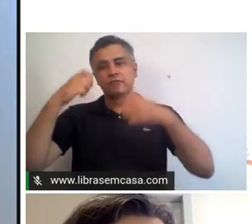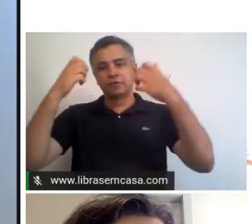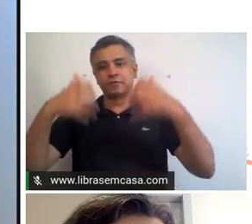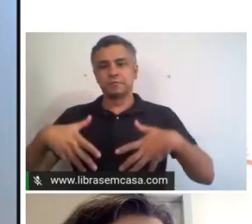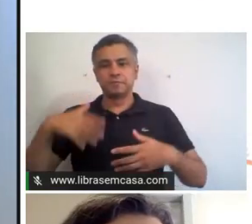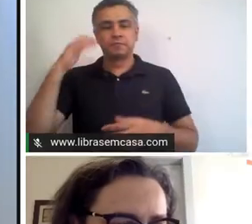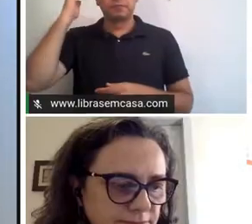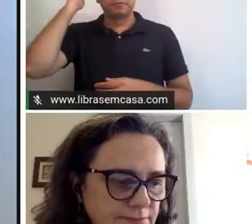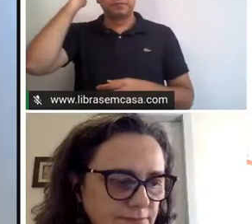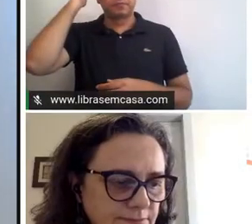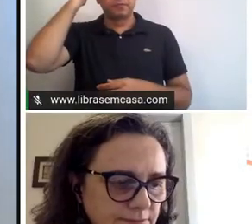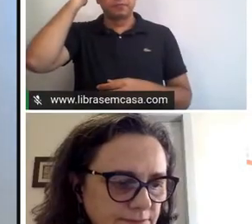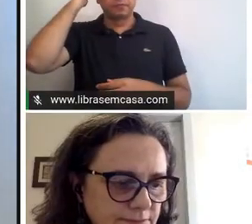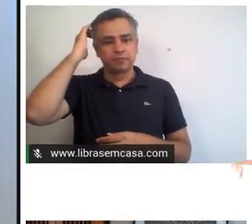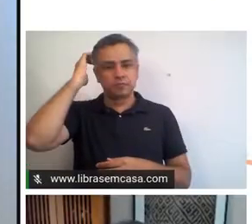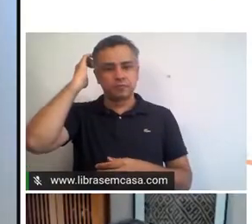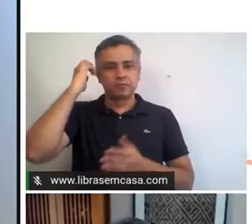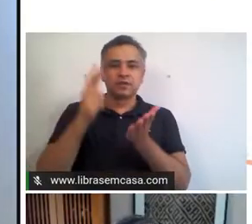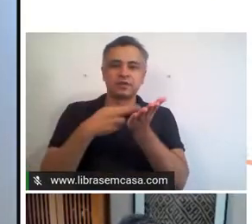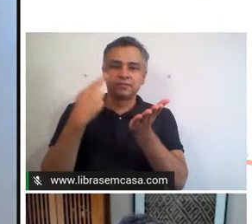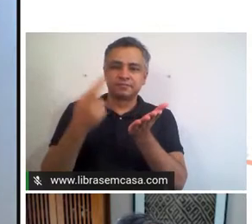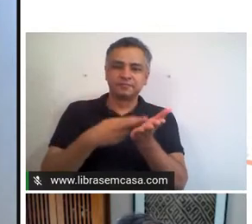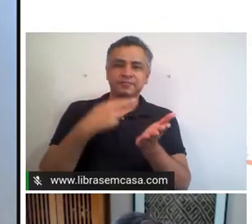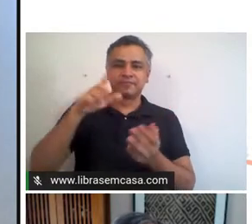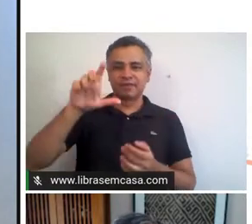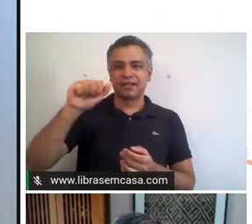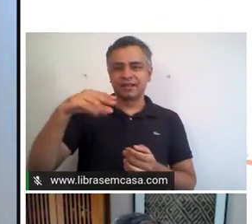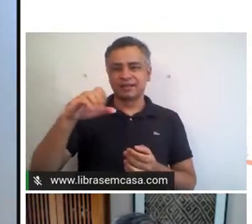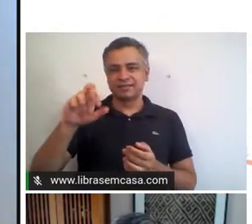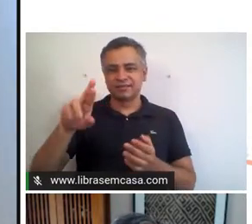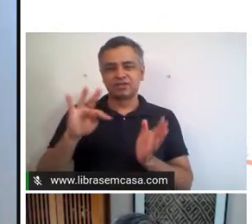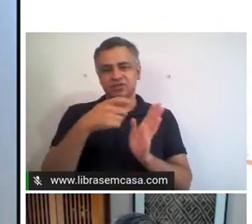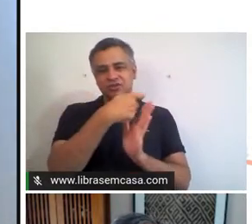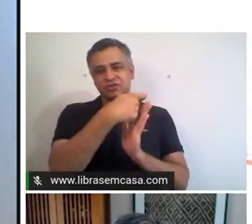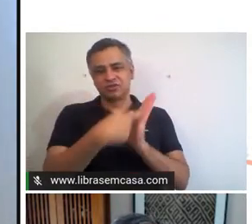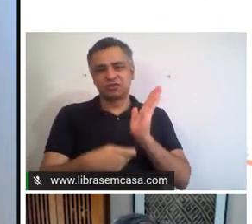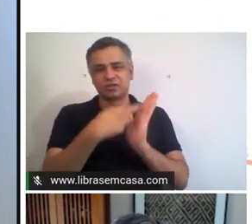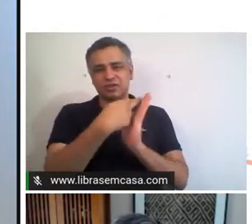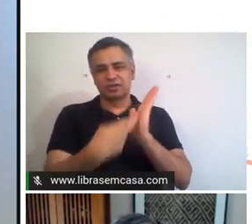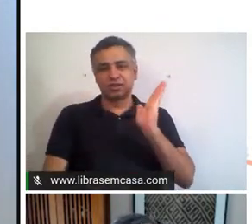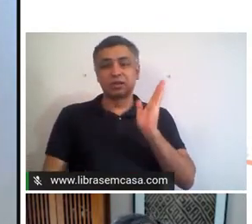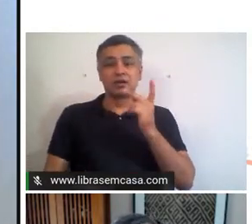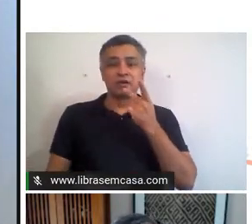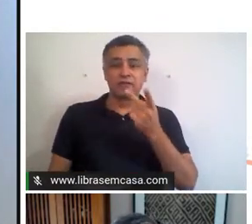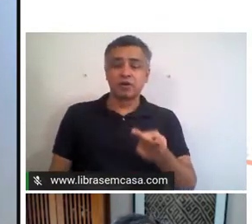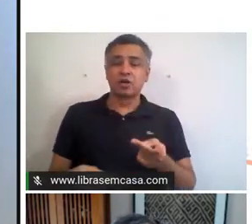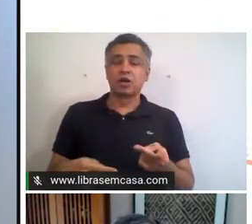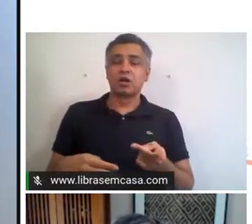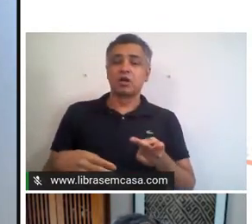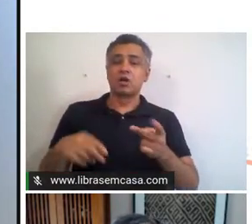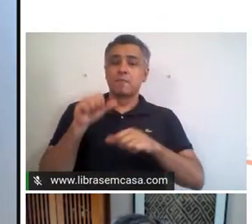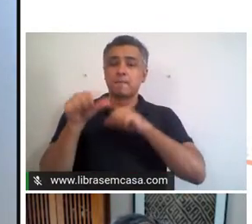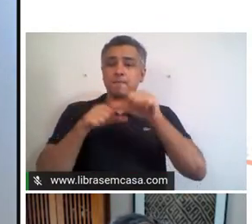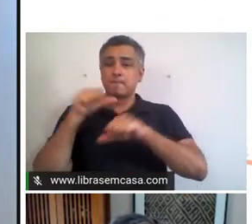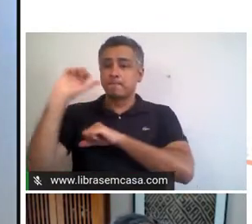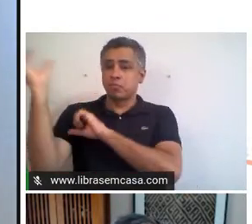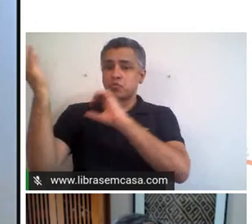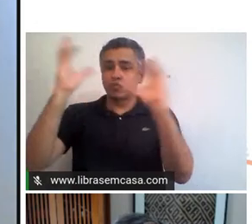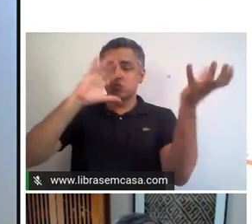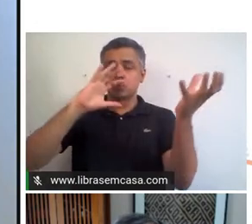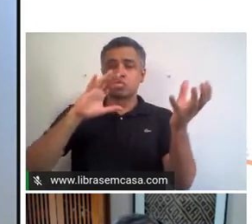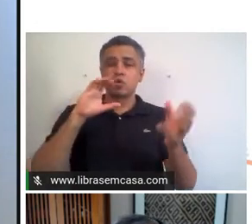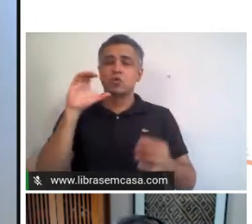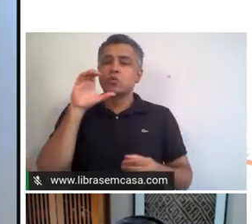o relatório do Lancet, as discussões sobre mudanças climáticas e aquecimento global estão começando a levar em consideração os efeitos